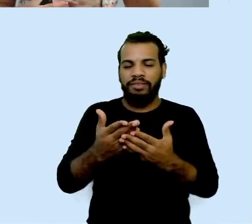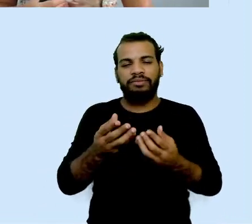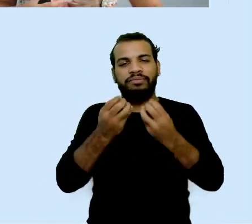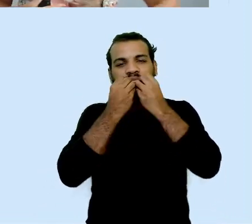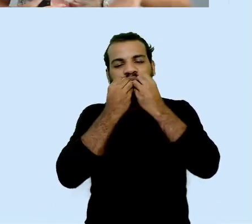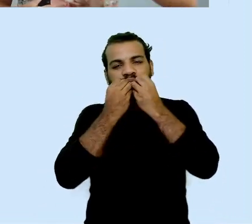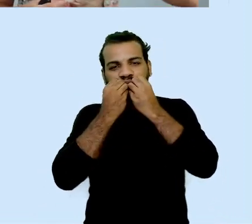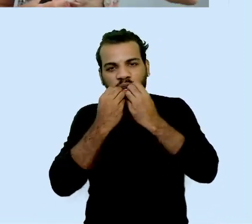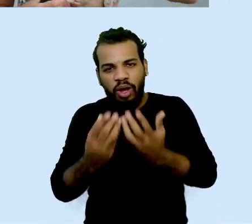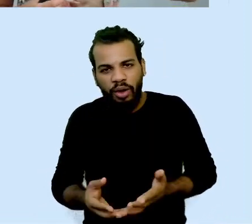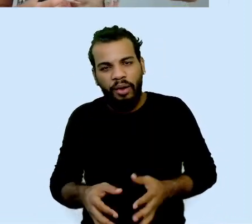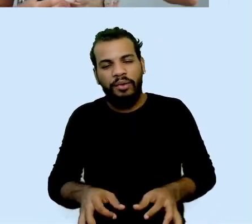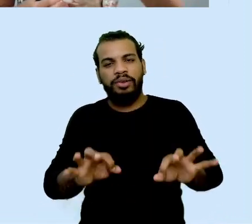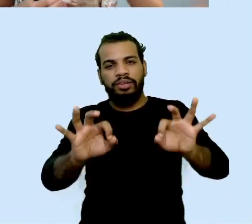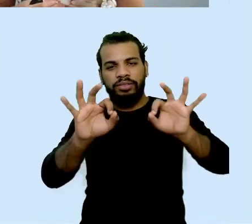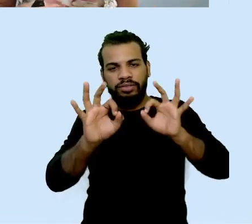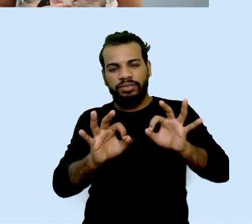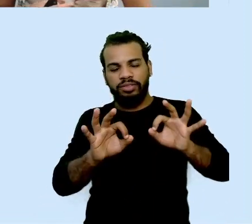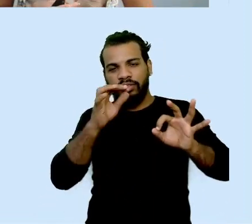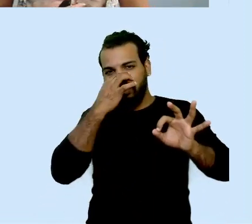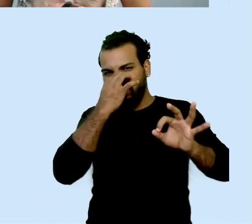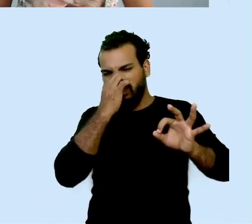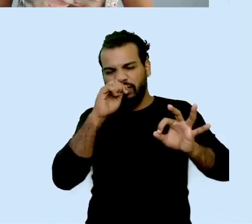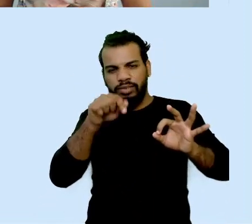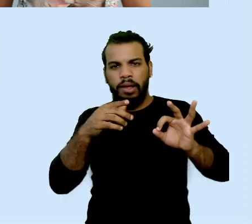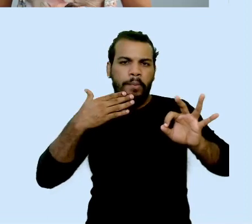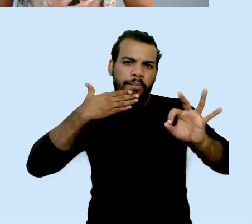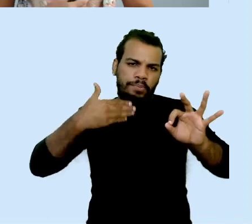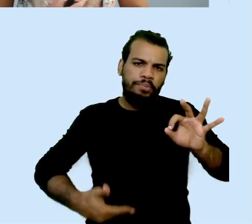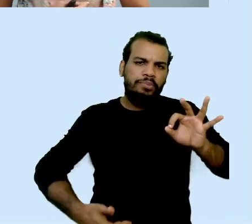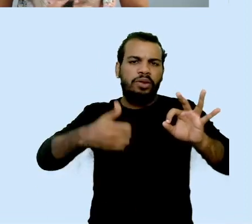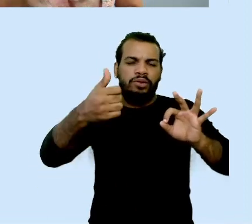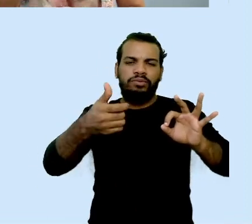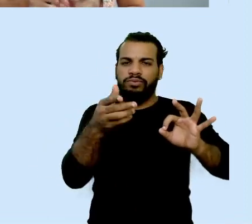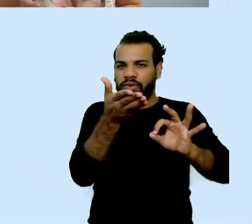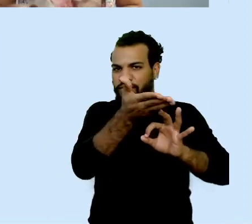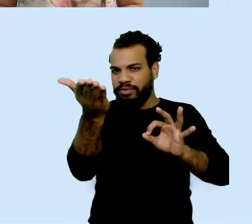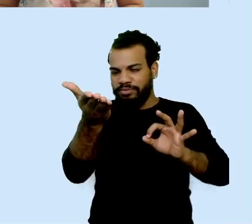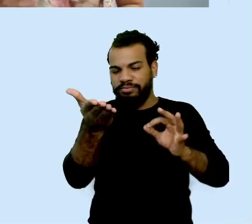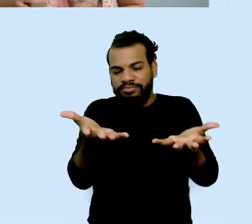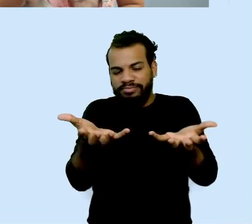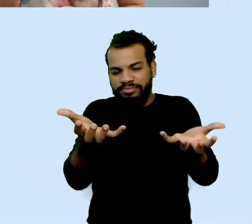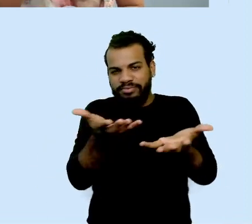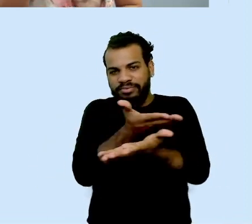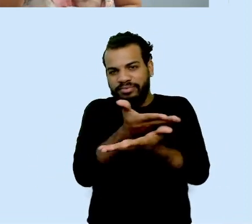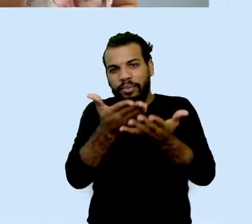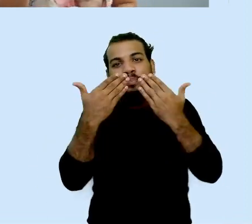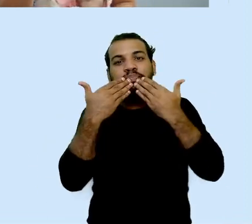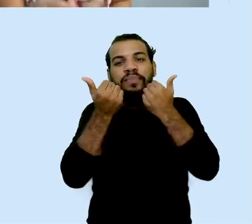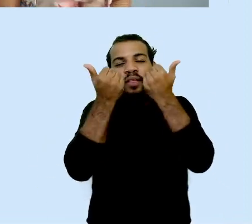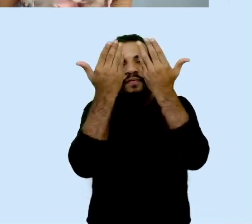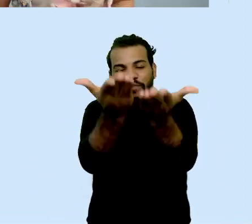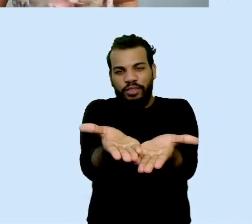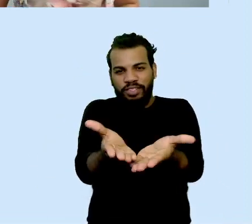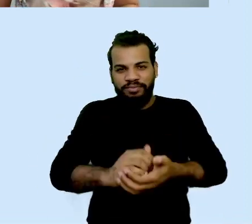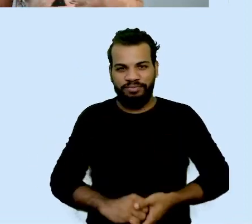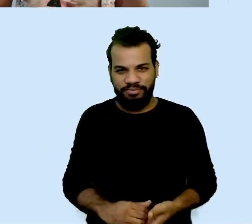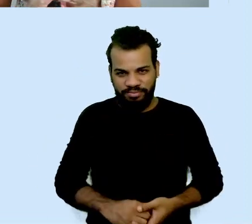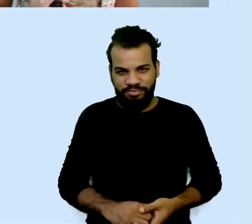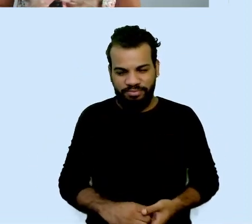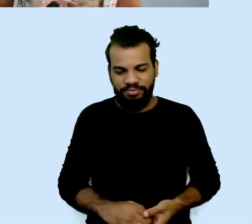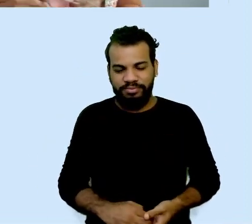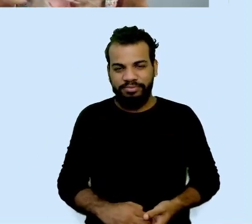estudo massa, um estudo super antenado com o que tem de melhor para você. Porque é isso que a gente quer o melhor para você, tá?